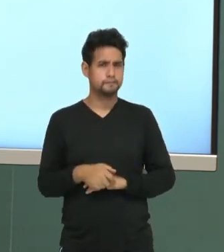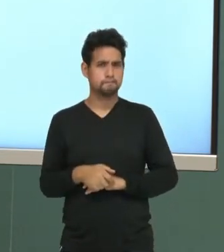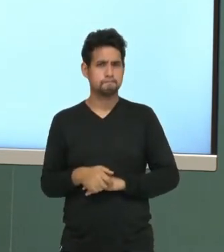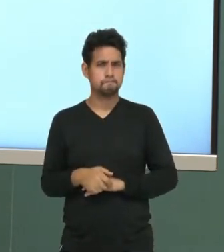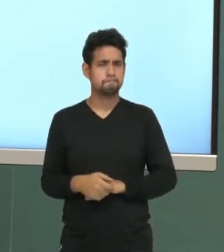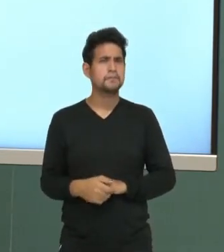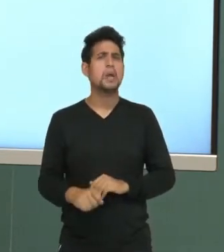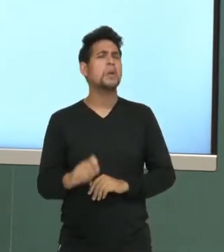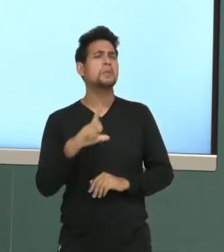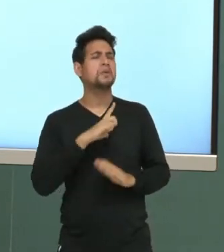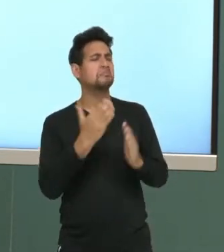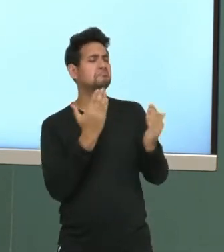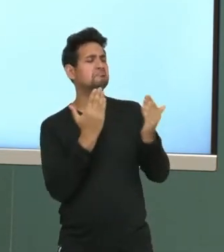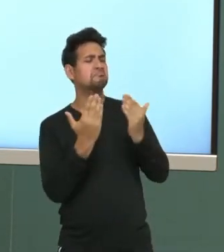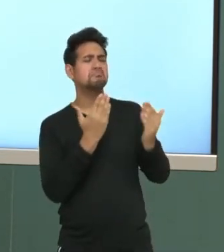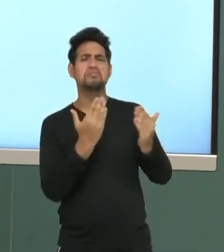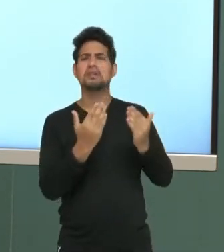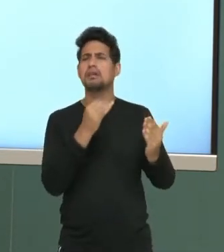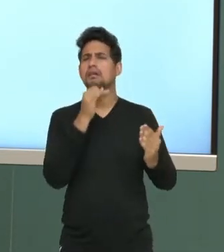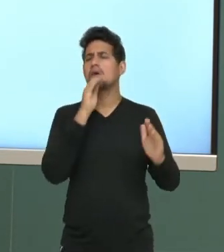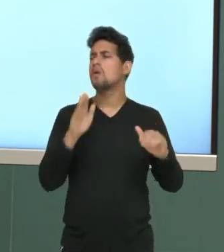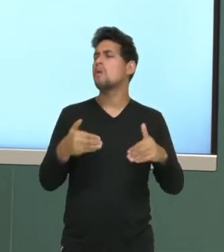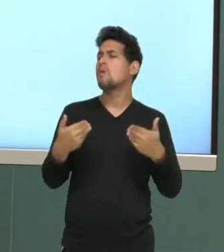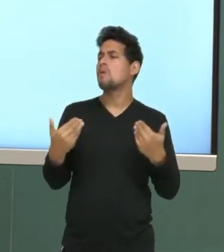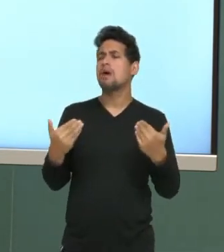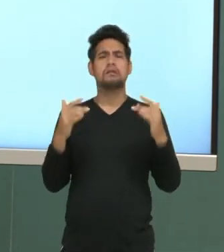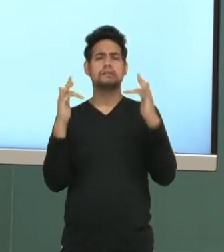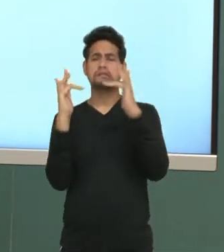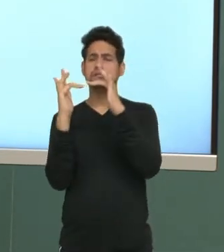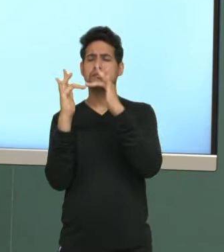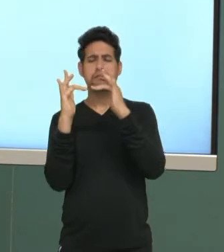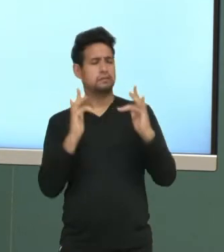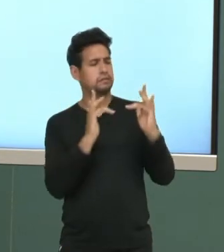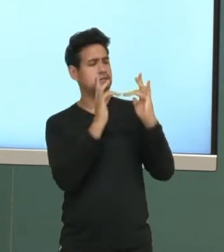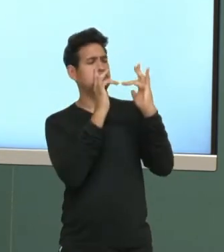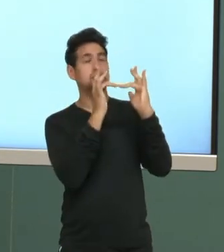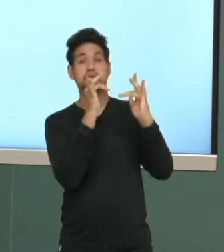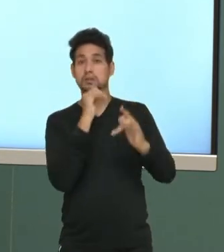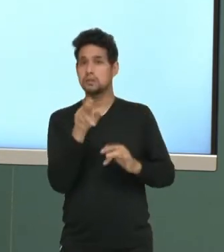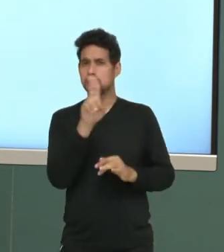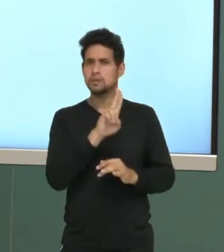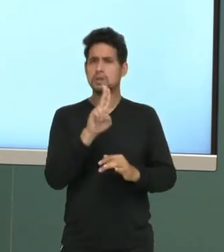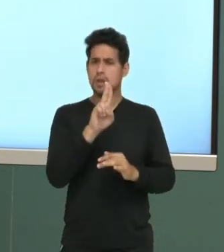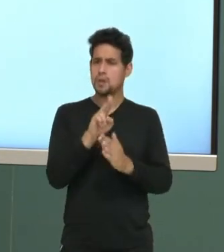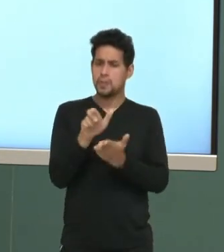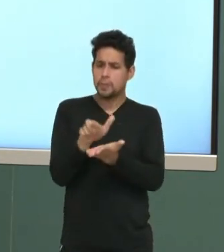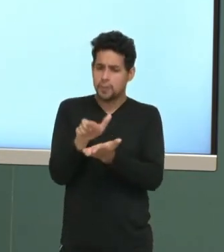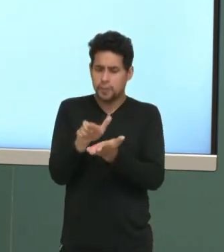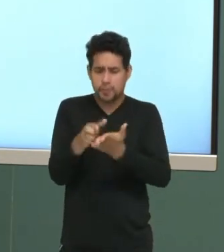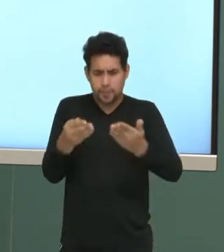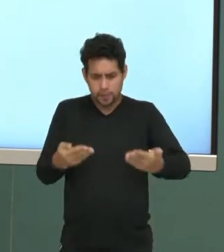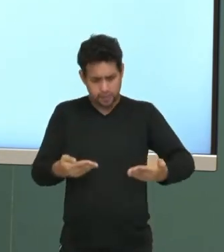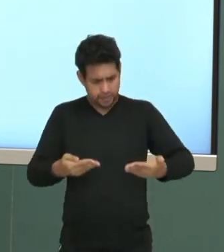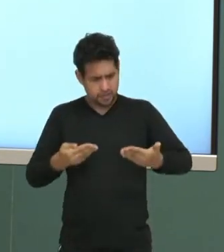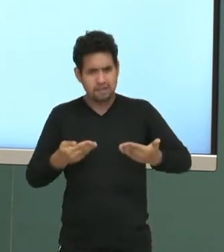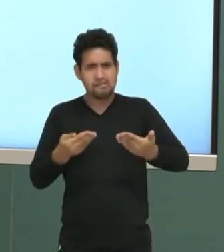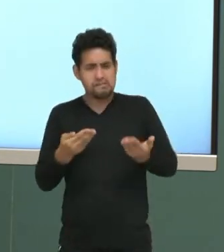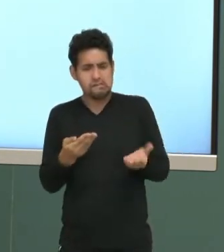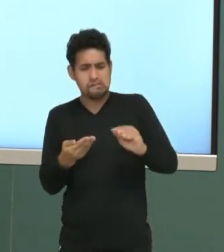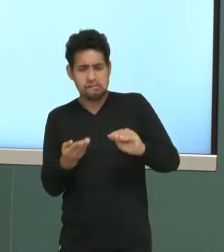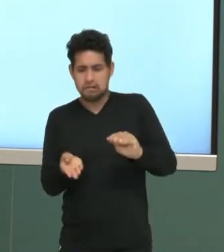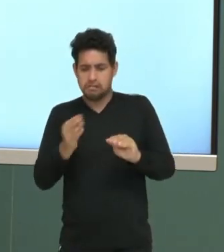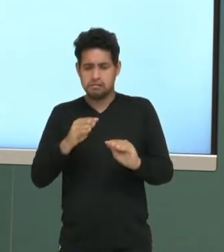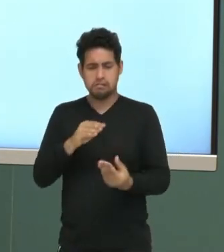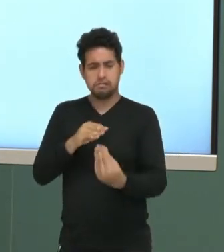que que tem a ver? Qual é a relação de eu pegar um papel e